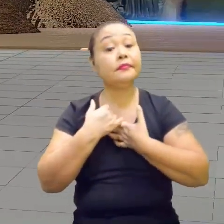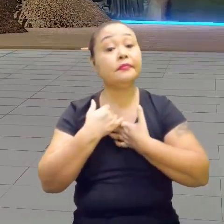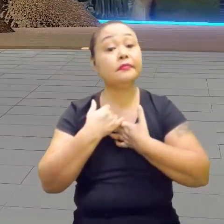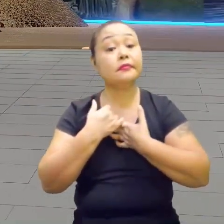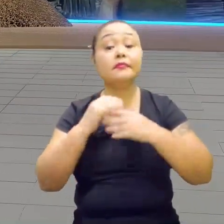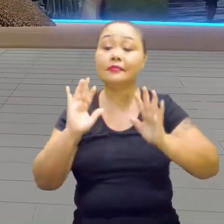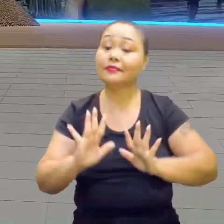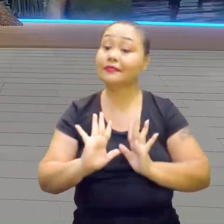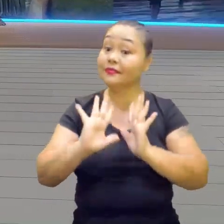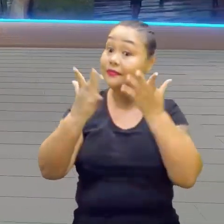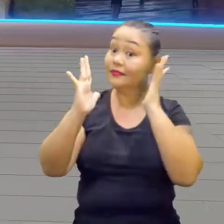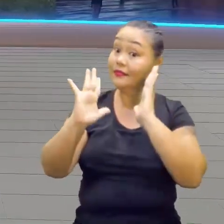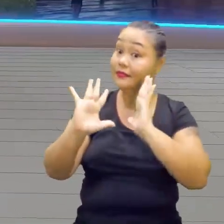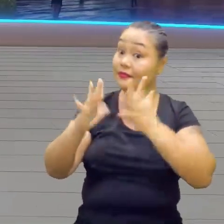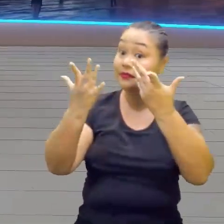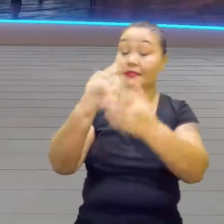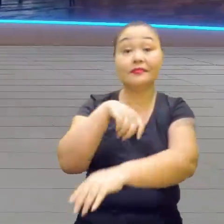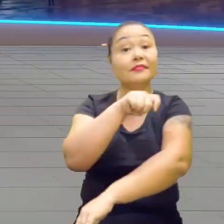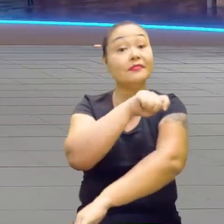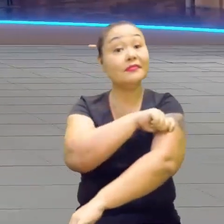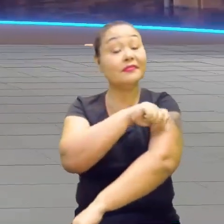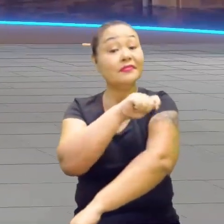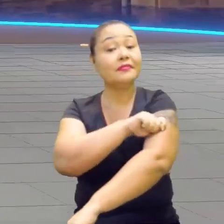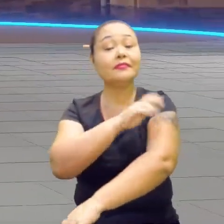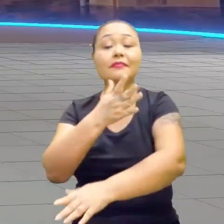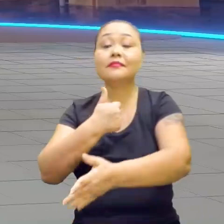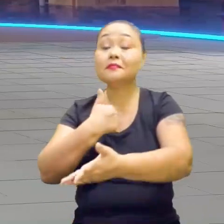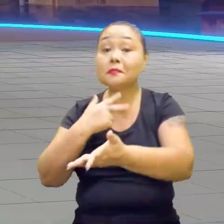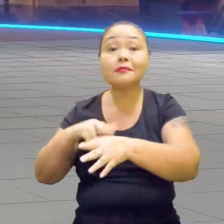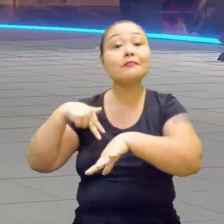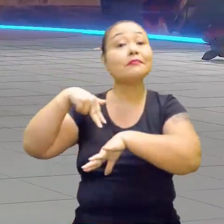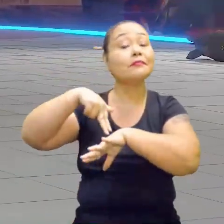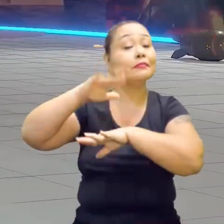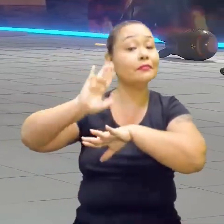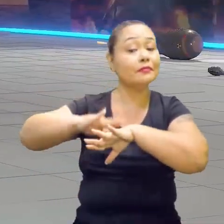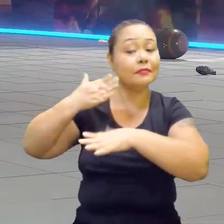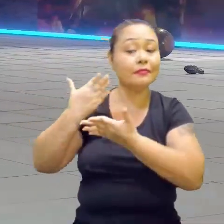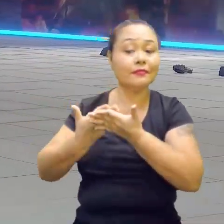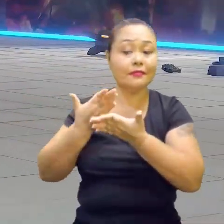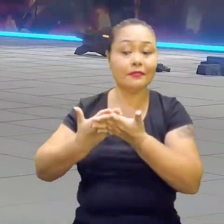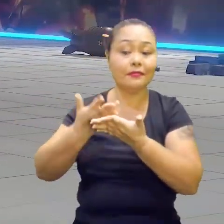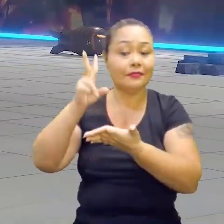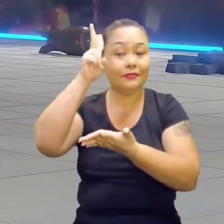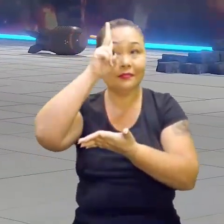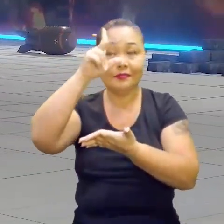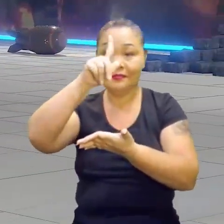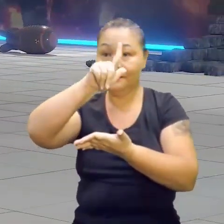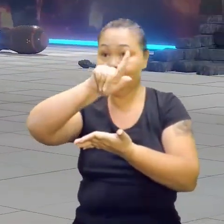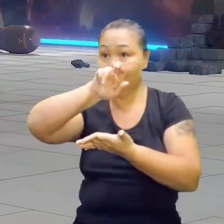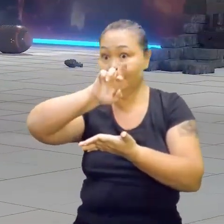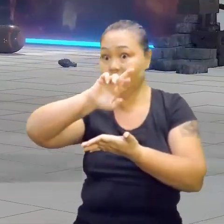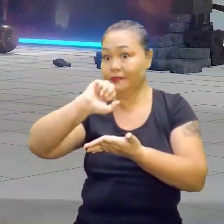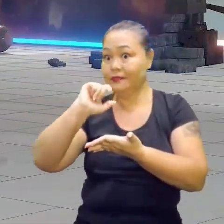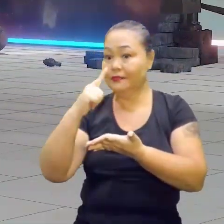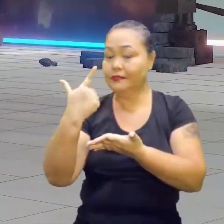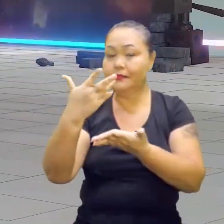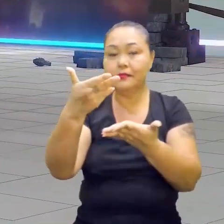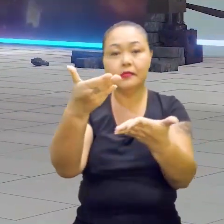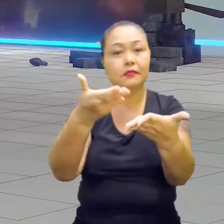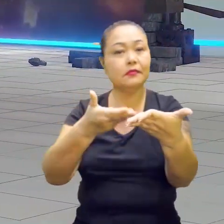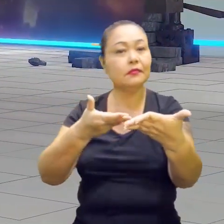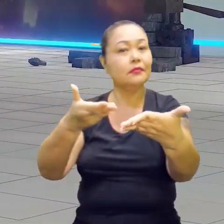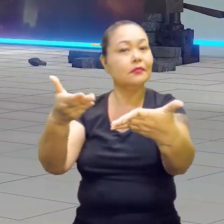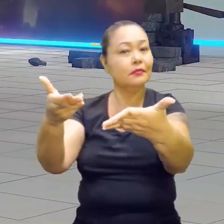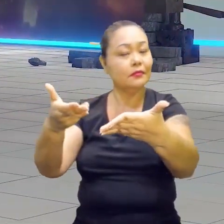Salve, salve, alunos! Chegamos para mais uma aula de História Geral. Sejam todos muito bem-vindos.